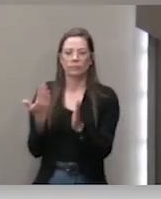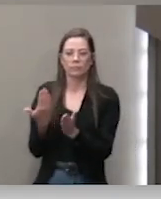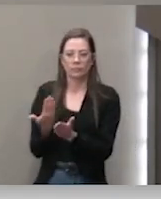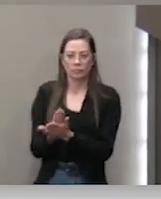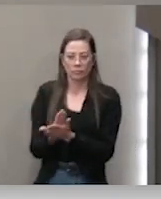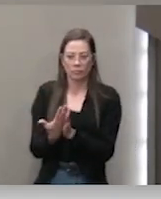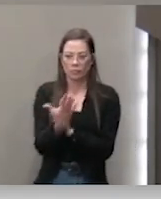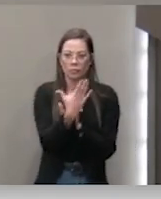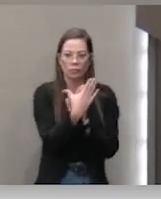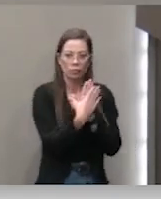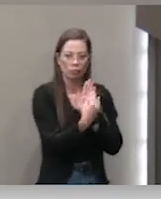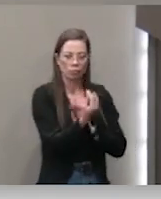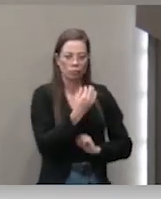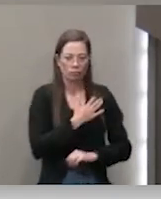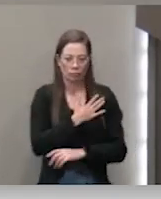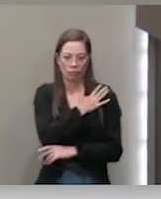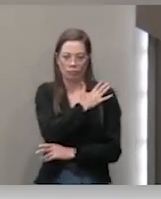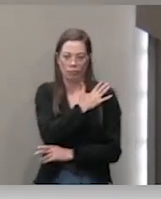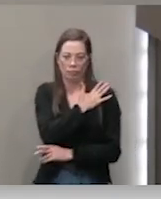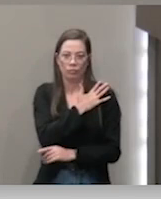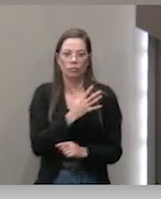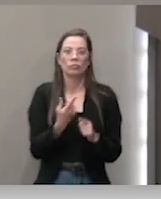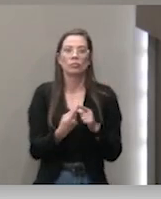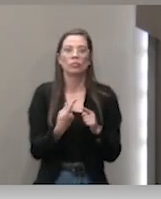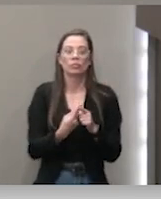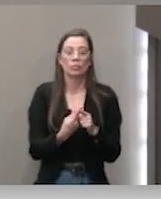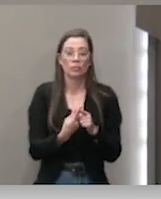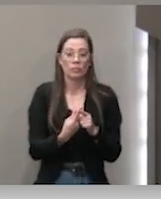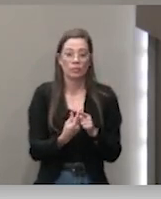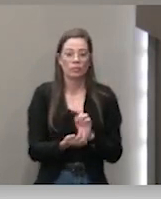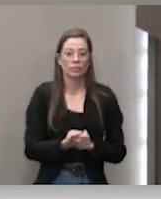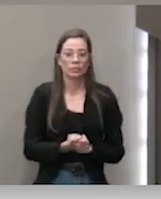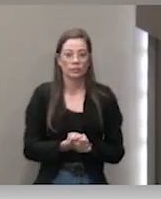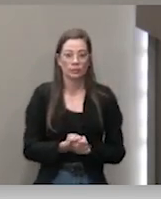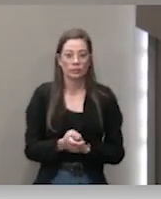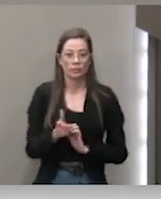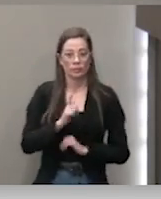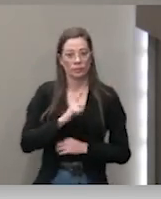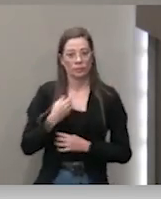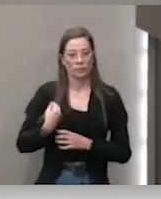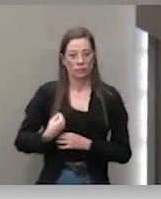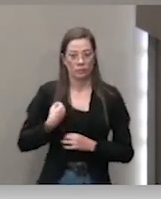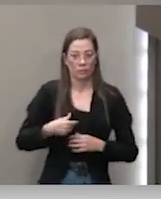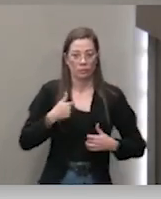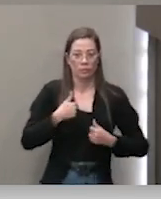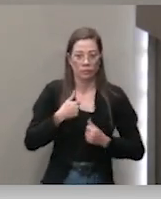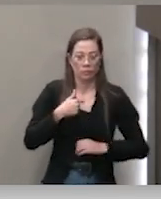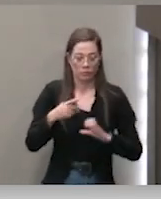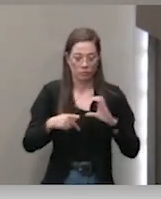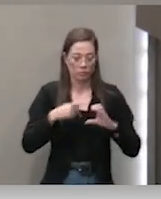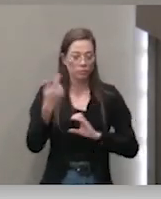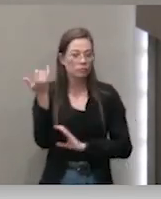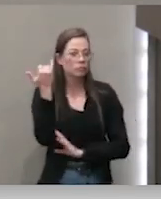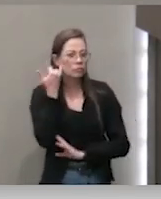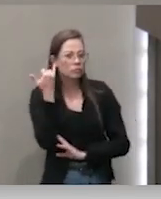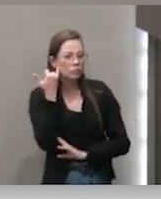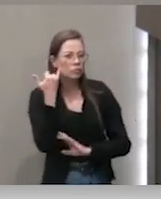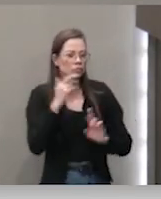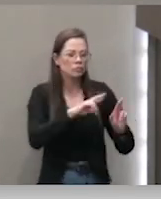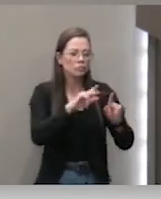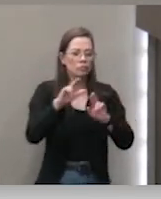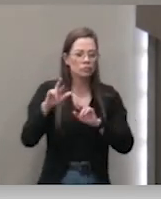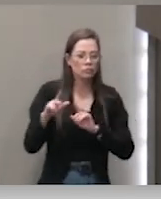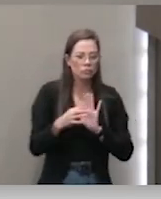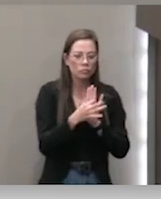de modelo militar ou cívico-militar. Porém, estando no parlamento, ouvindo diferentes